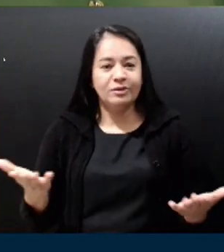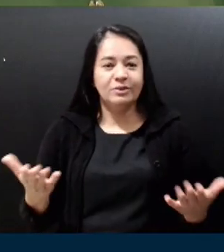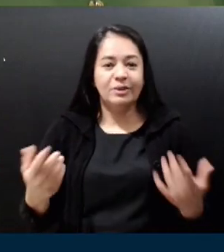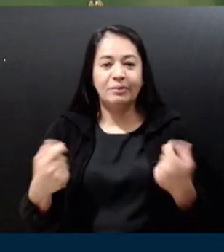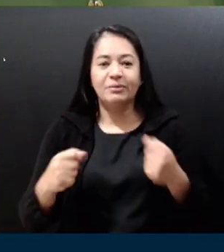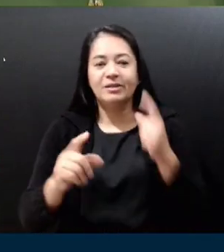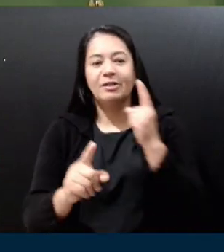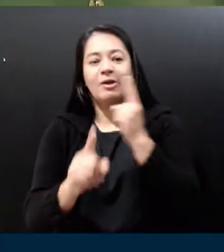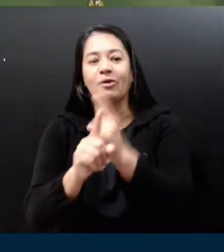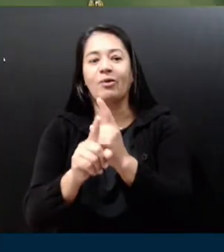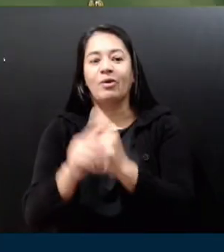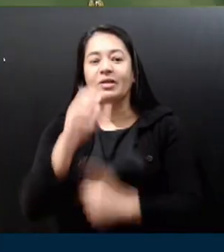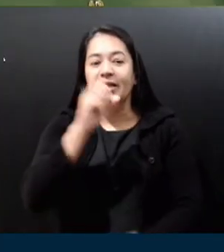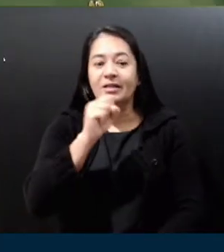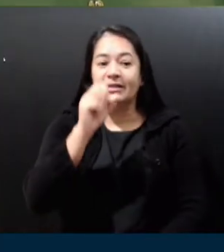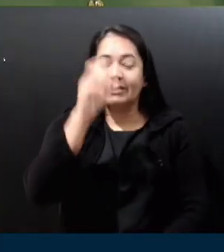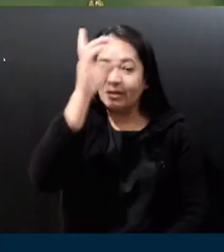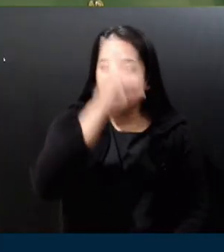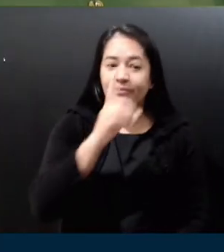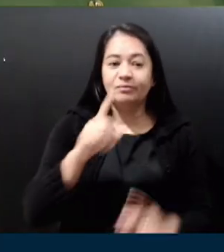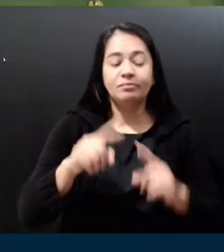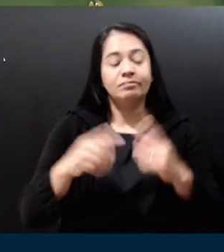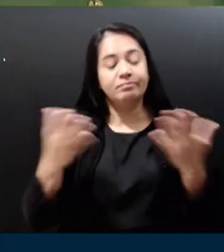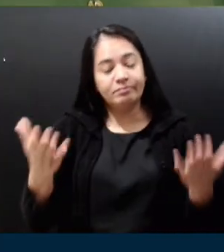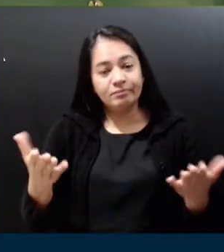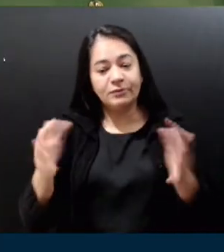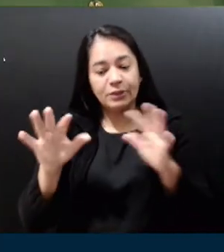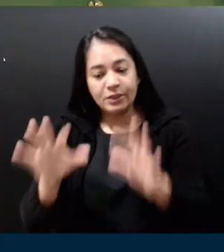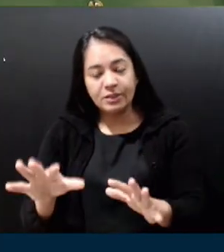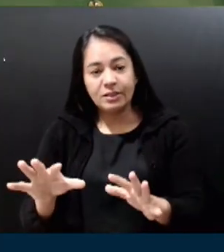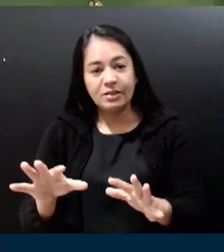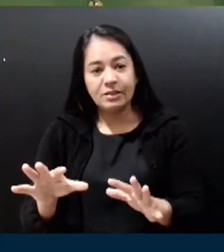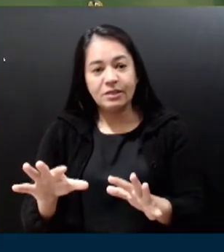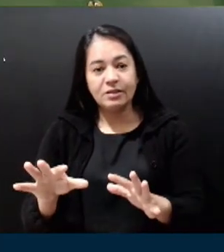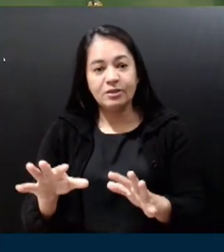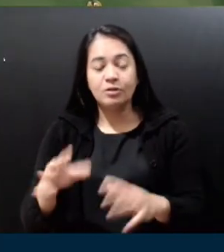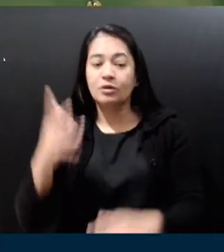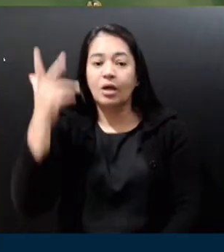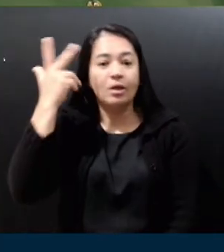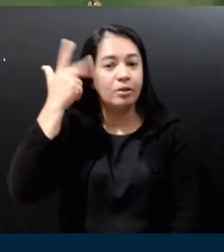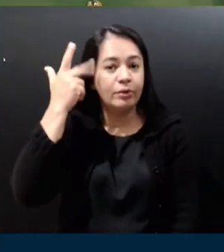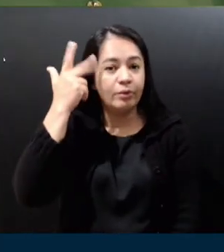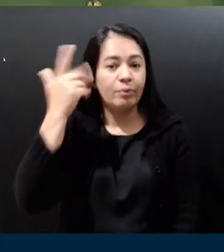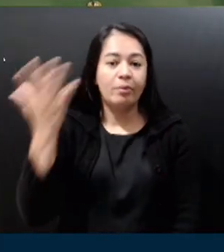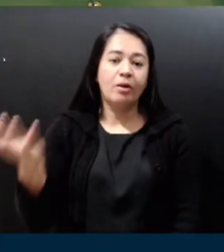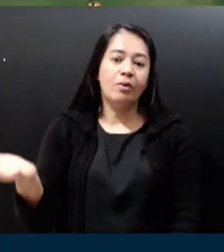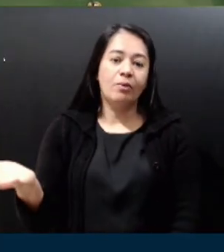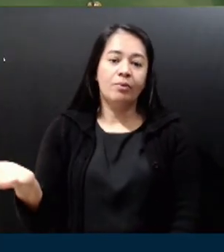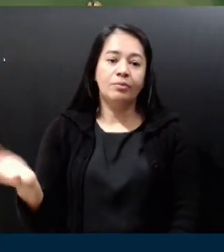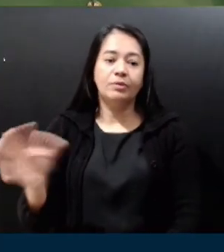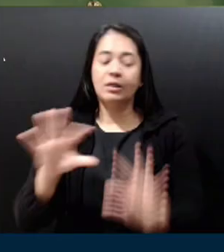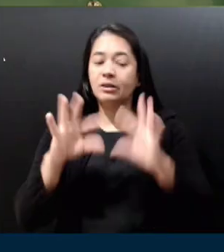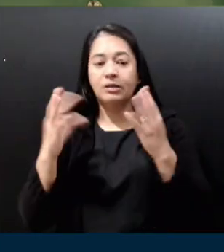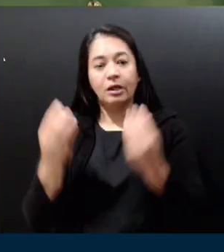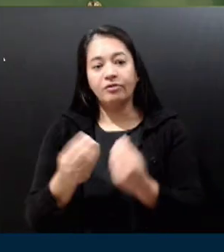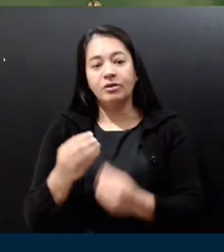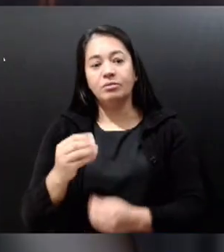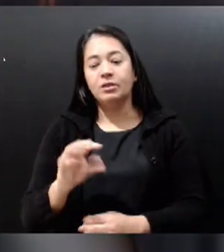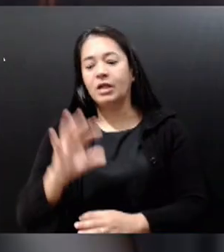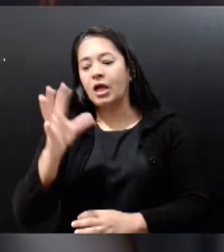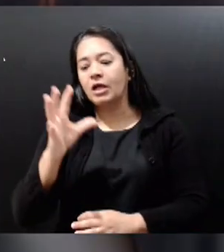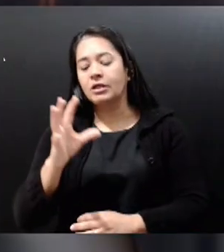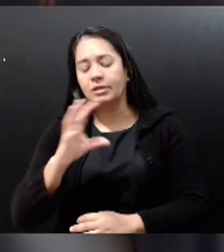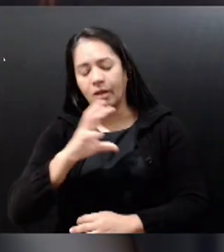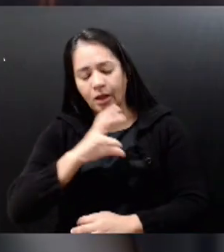semana. Então, e isso faz parte, né, na família existe o amor, é um lugar